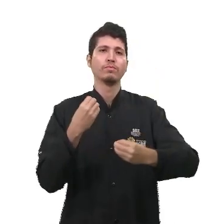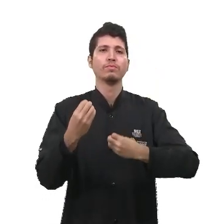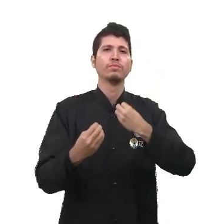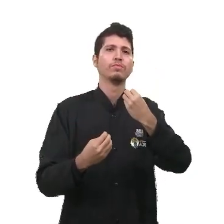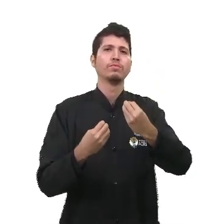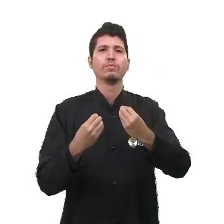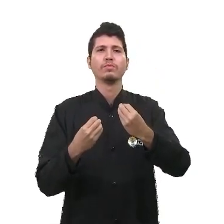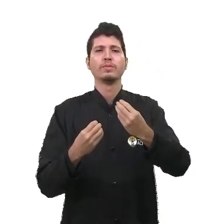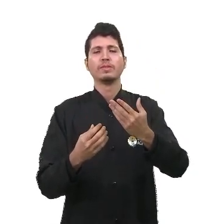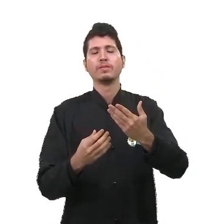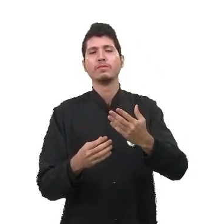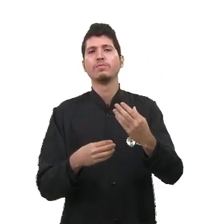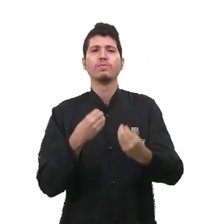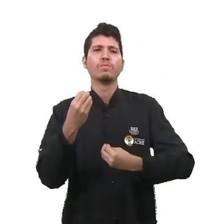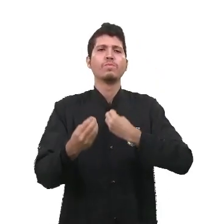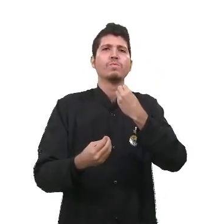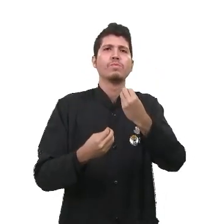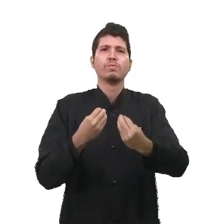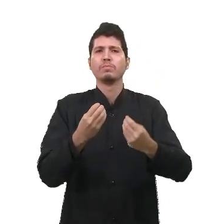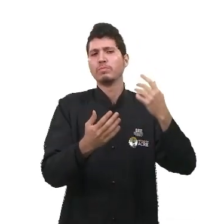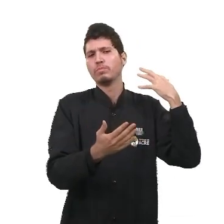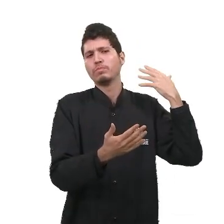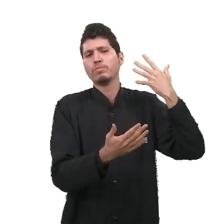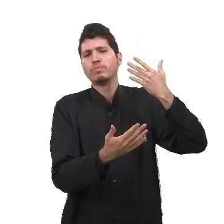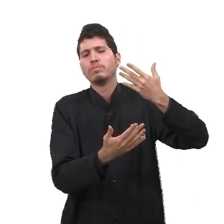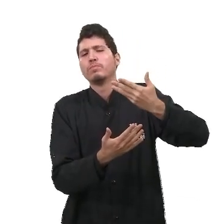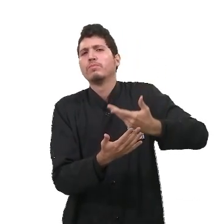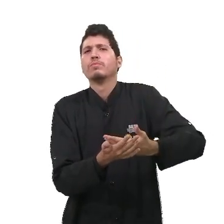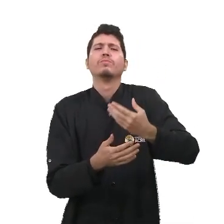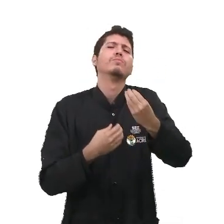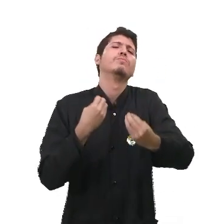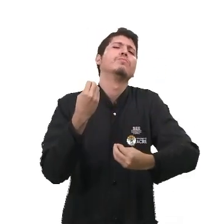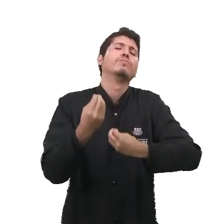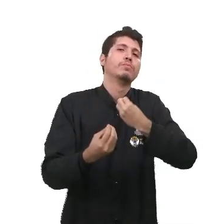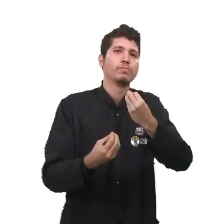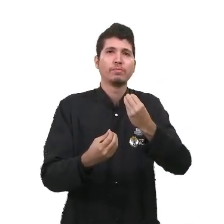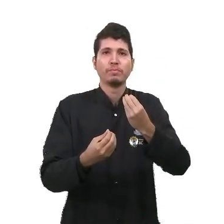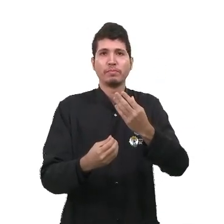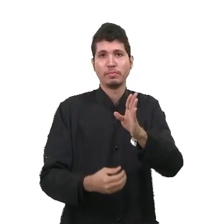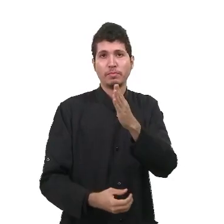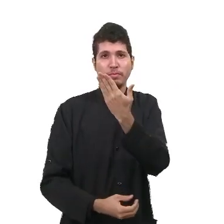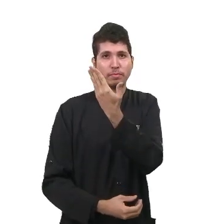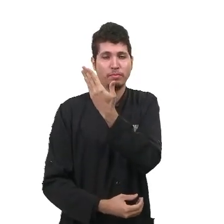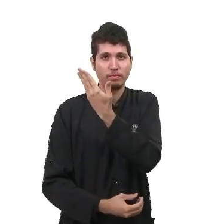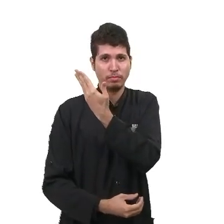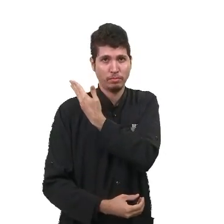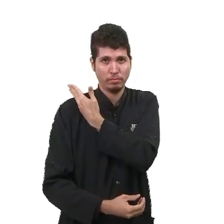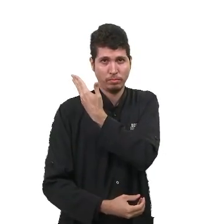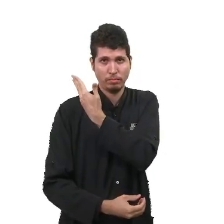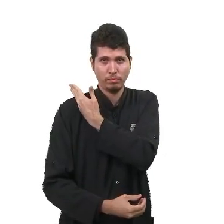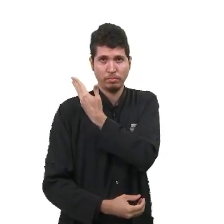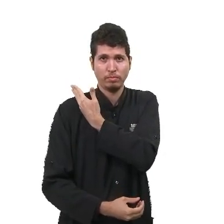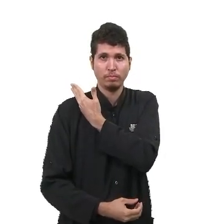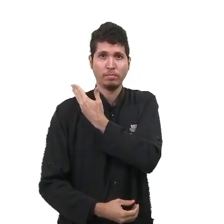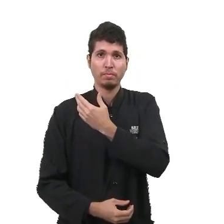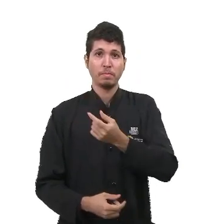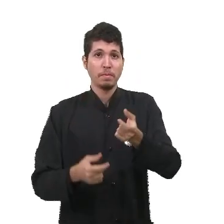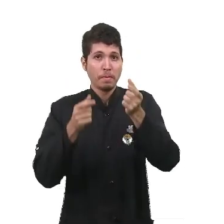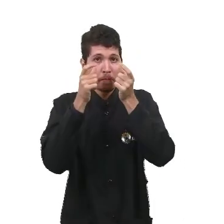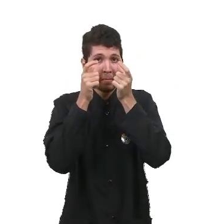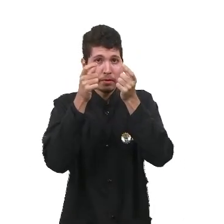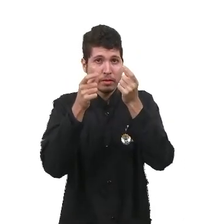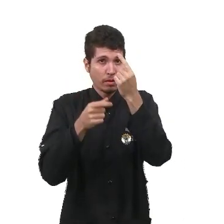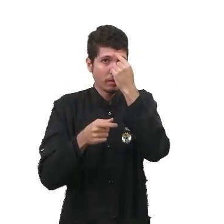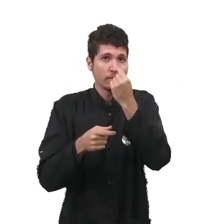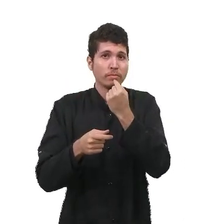Como foi acontecendo isso? Eu vou começar falando na pré-história. Prestem bastante atenção na imagem.